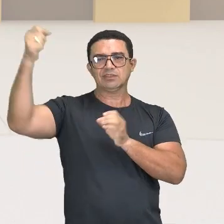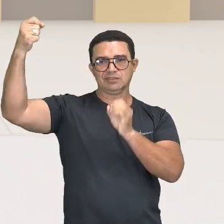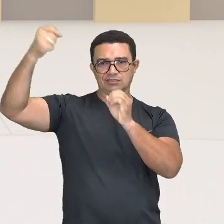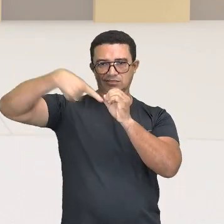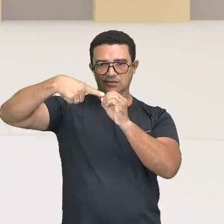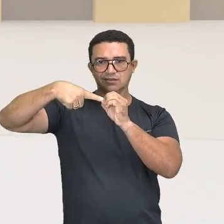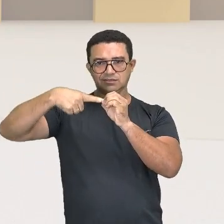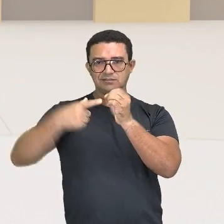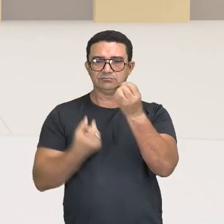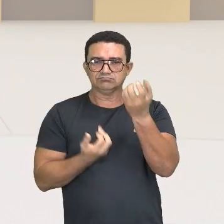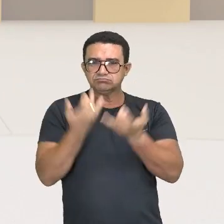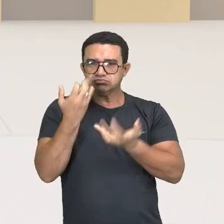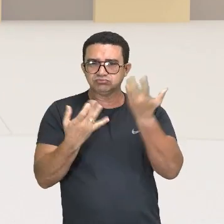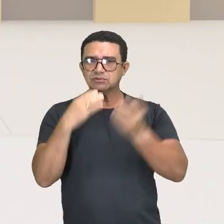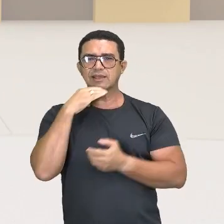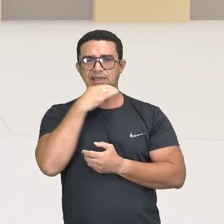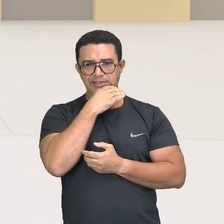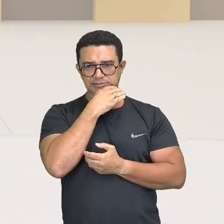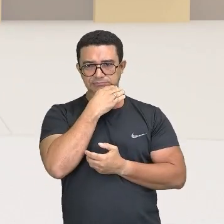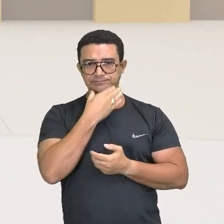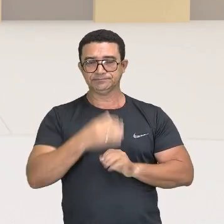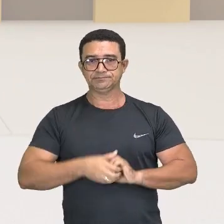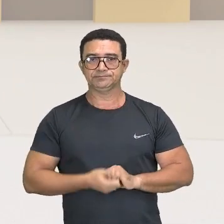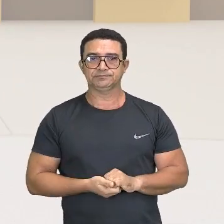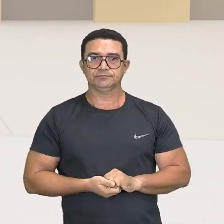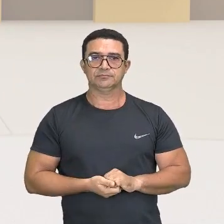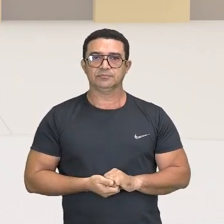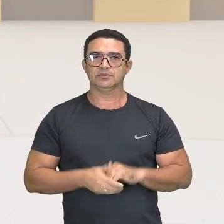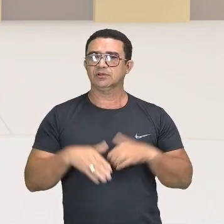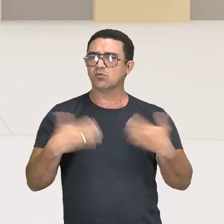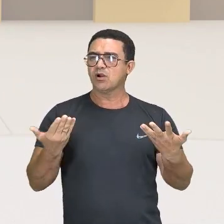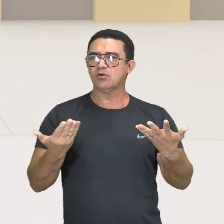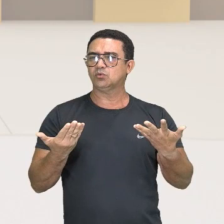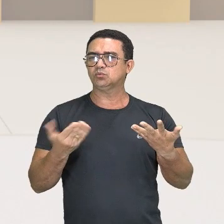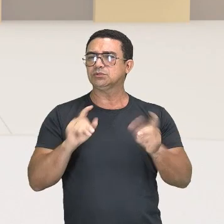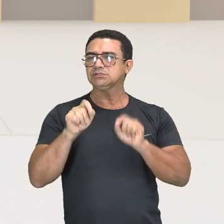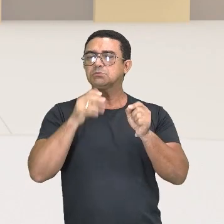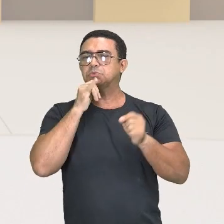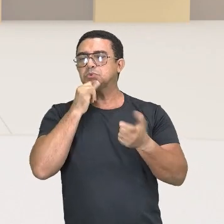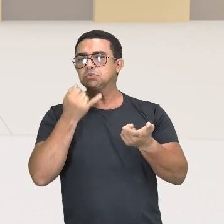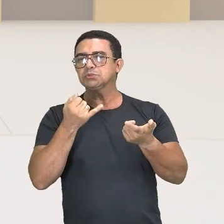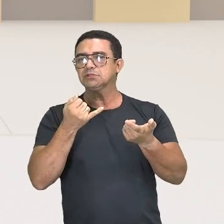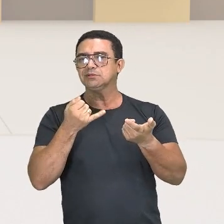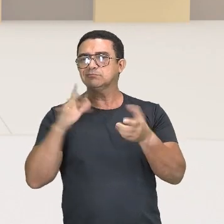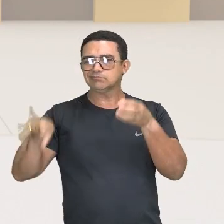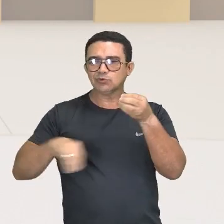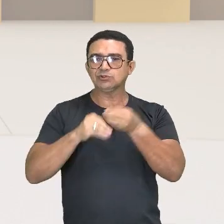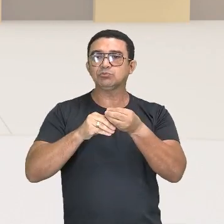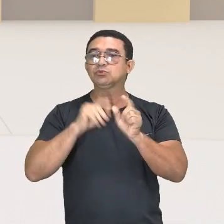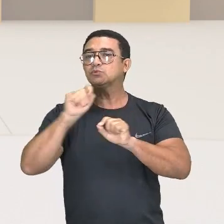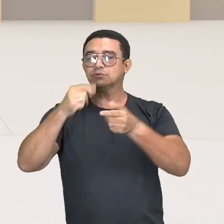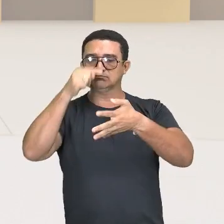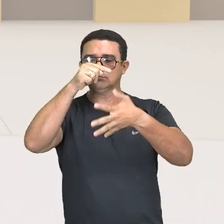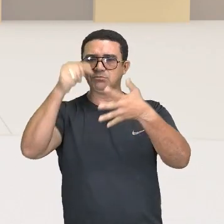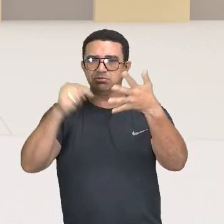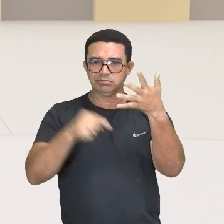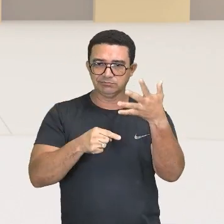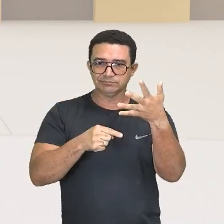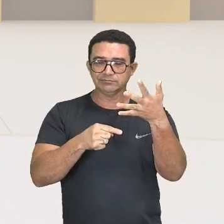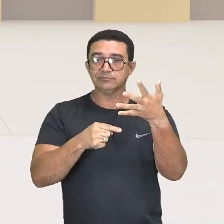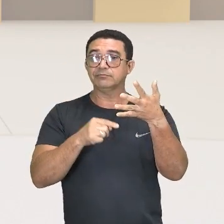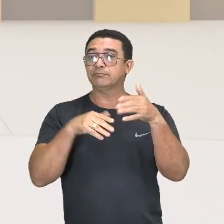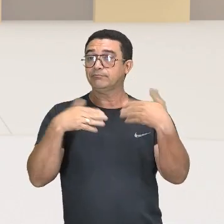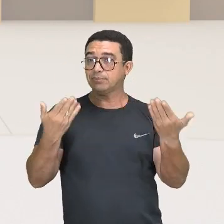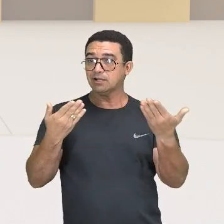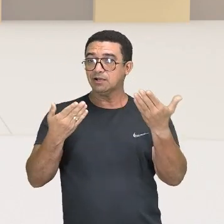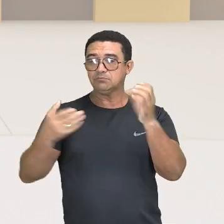o aquecimento global. Só que veja só, quais são esses combustíveis aí que contribuem, né, sobremaneira para